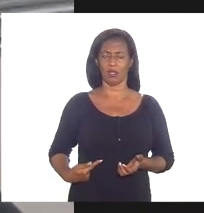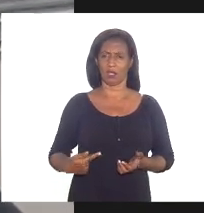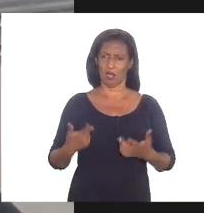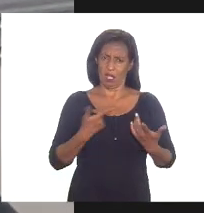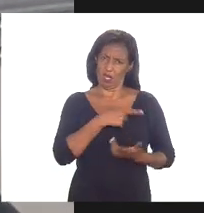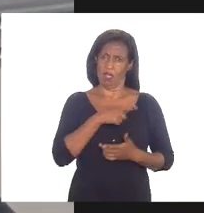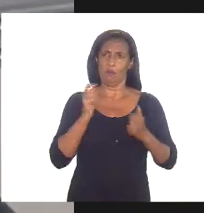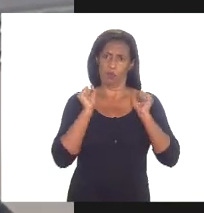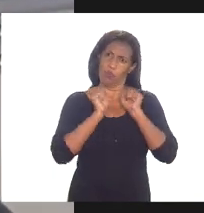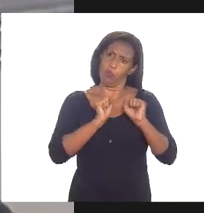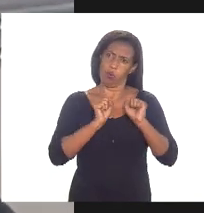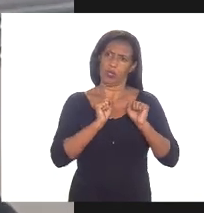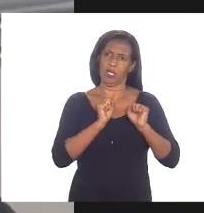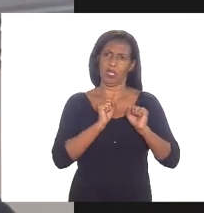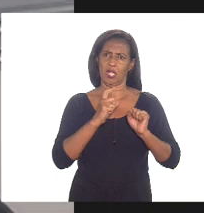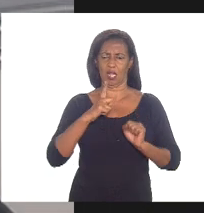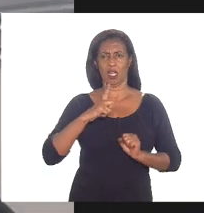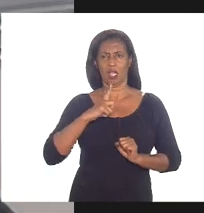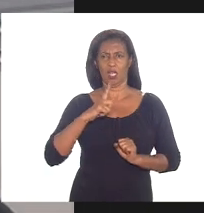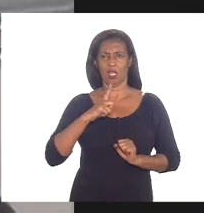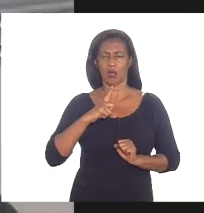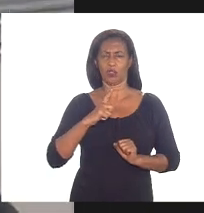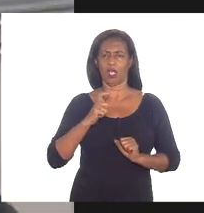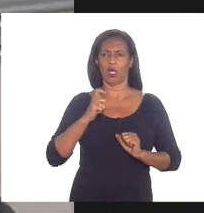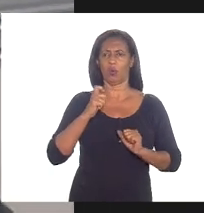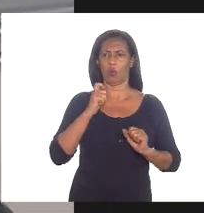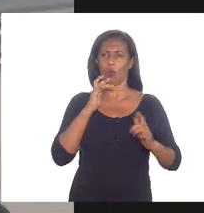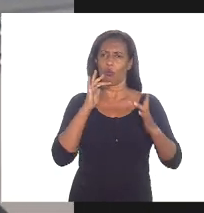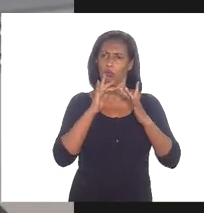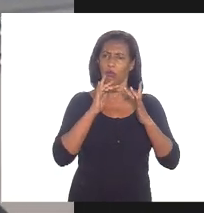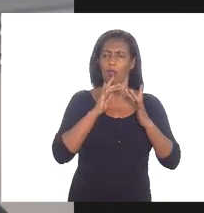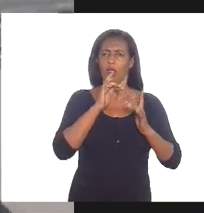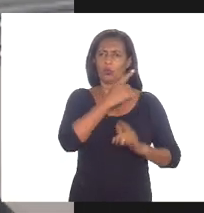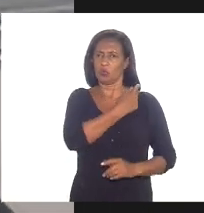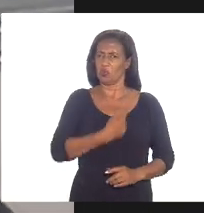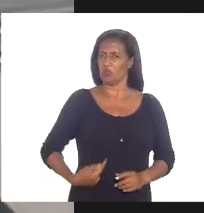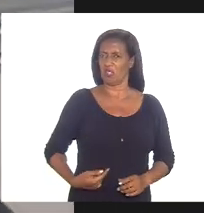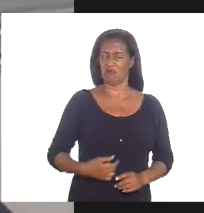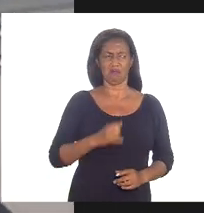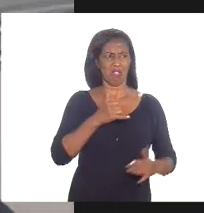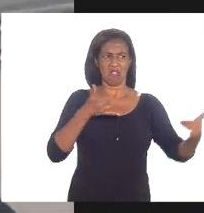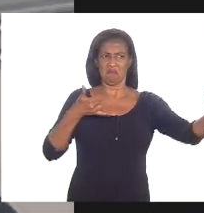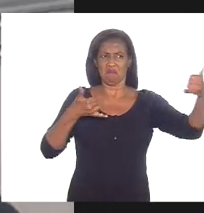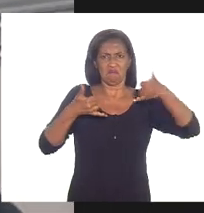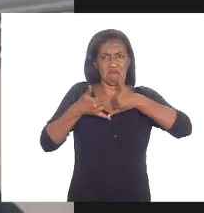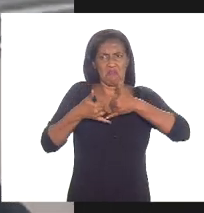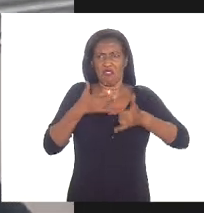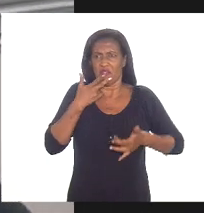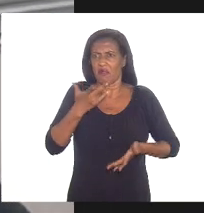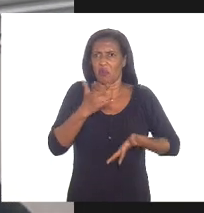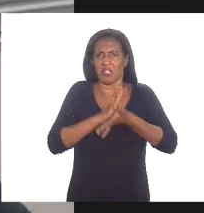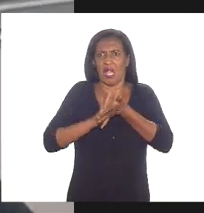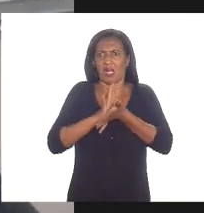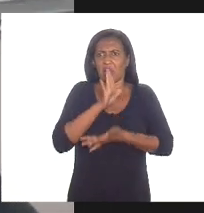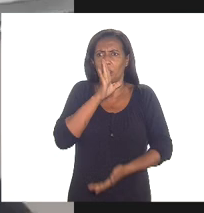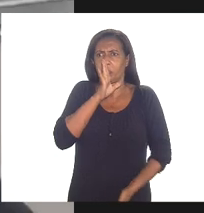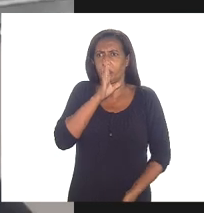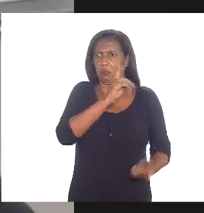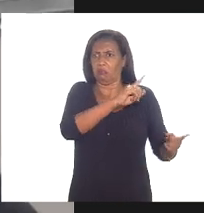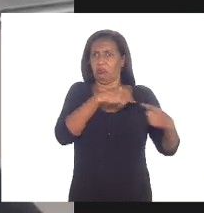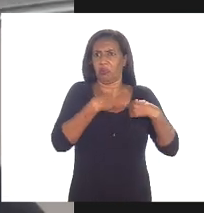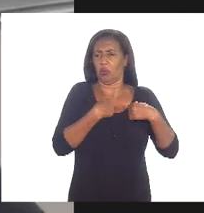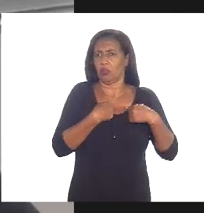poderia, porque eu tenho espaço no governo, não tenho vergonha de falar isso. Ele sequer me ligou para fazer algum comentário que fosse para me repreender.